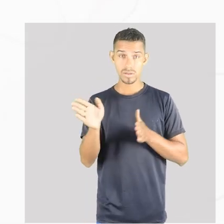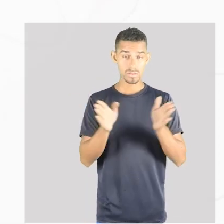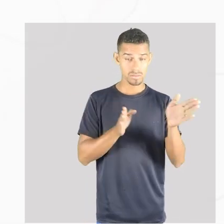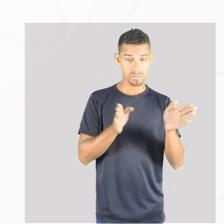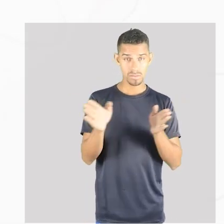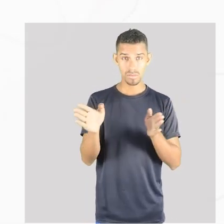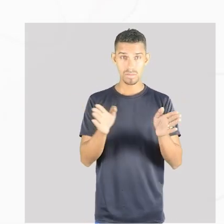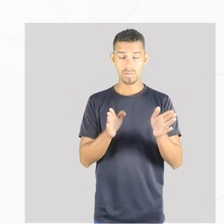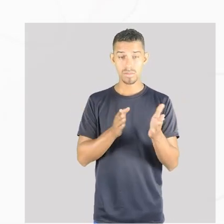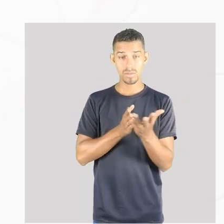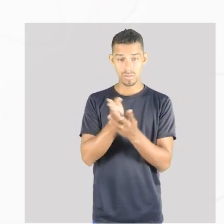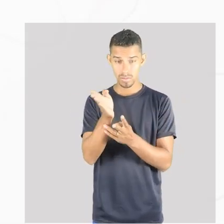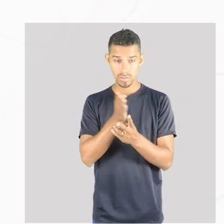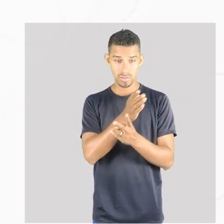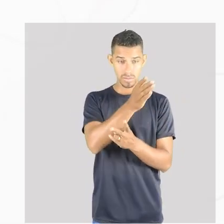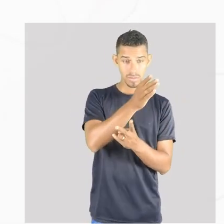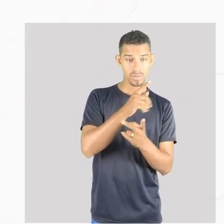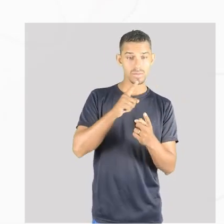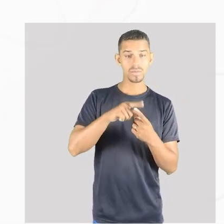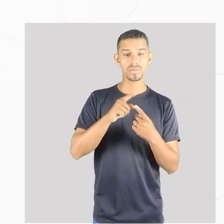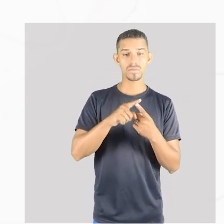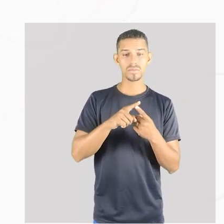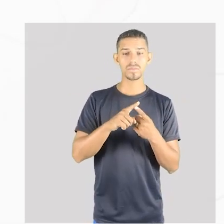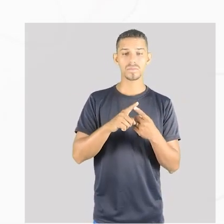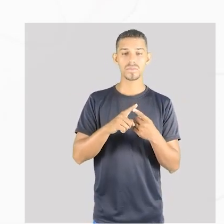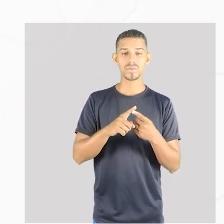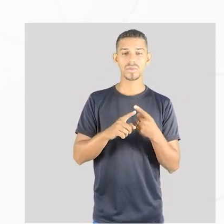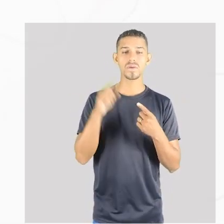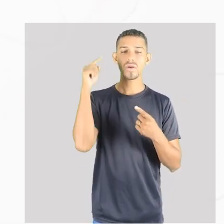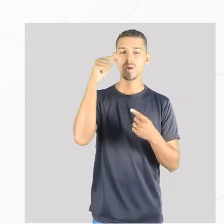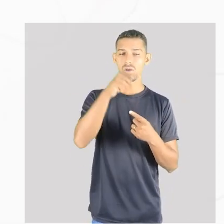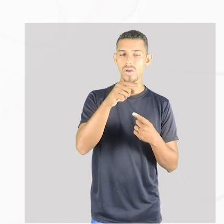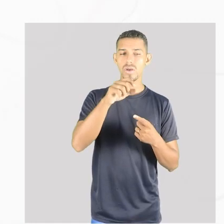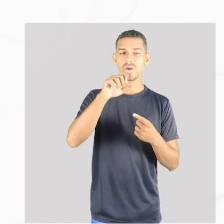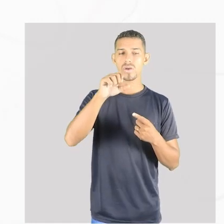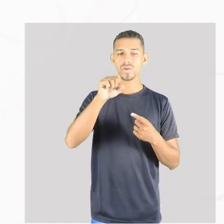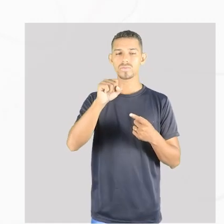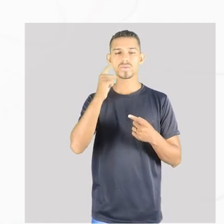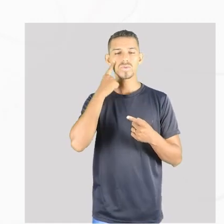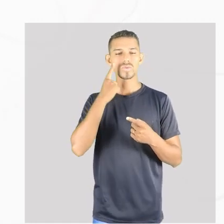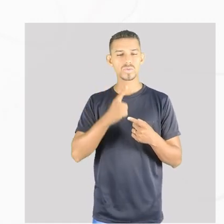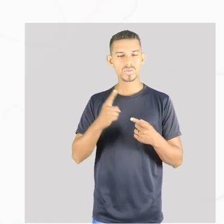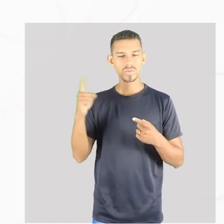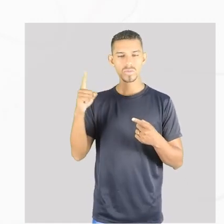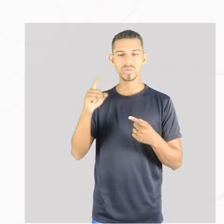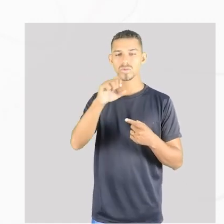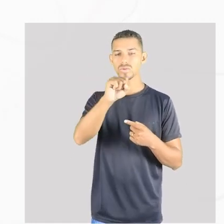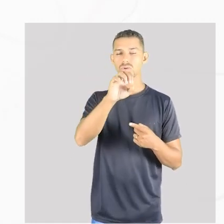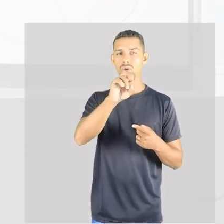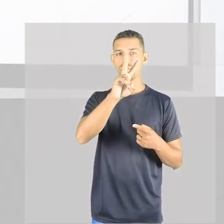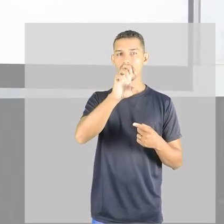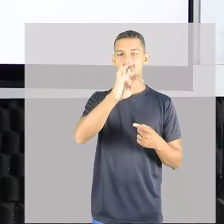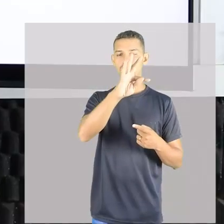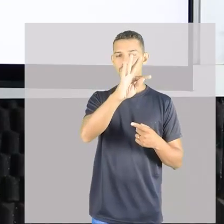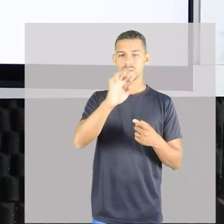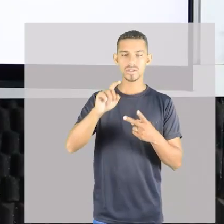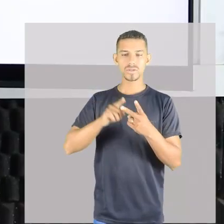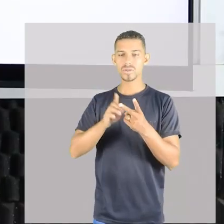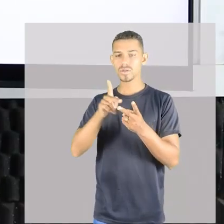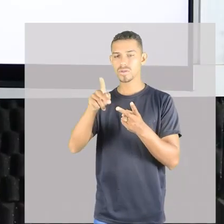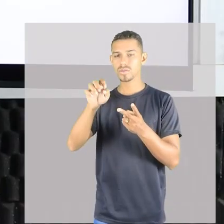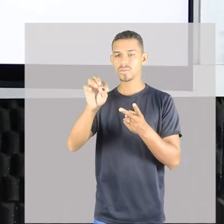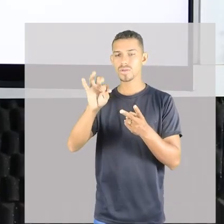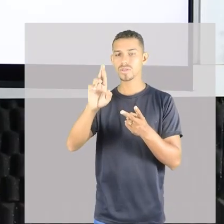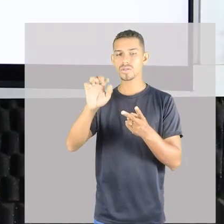né? O soviético, Petrogrado, versus o governo provisório. E a Rússia continua na guerra. Manifestações populares